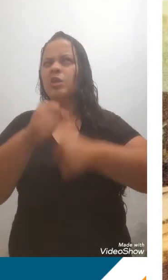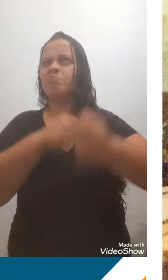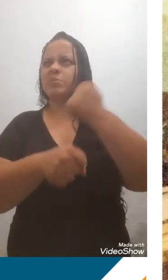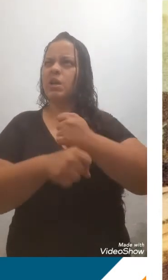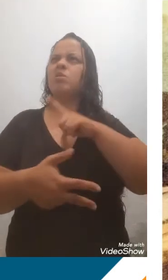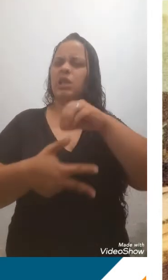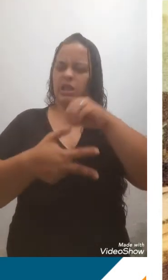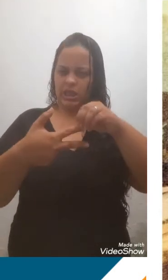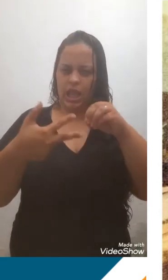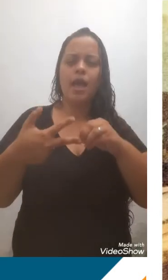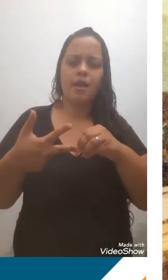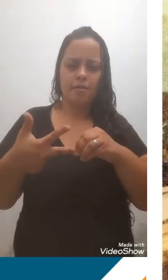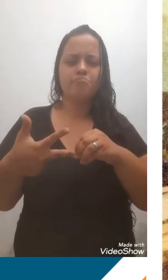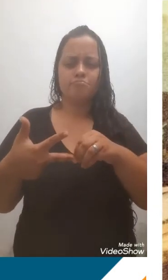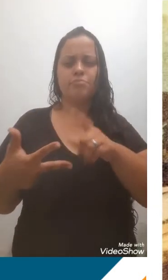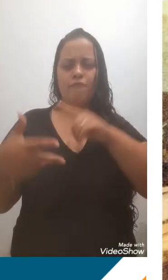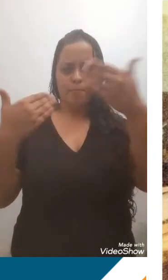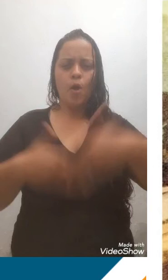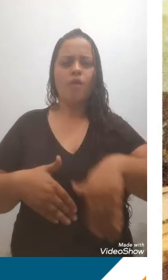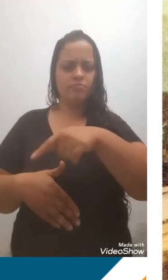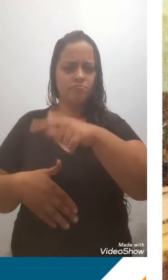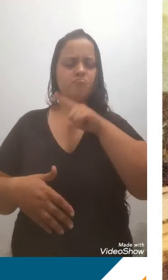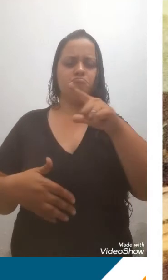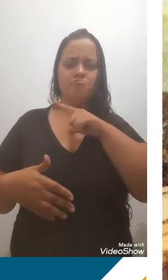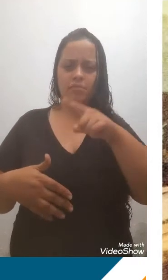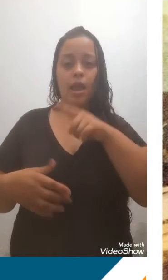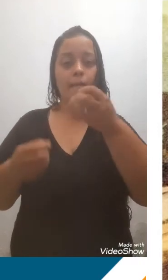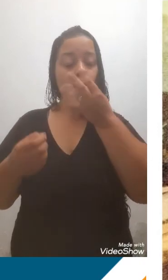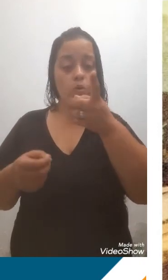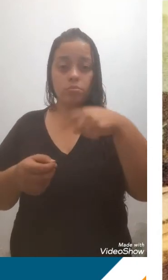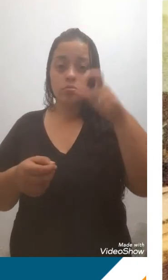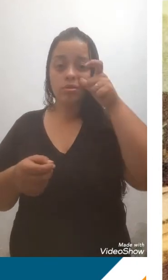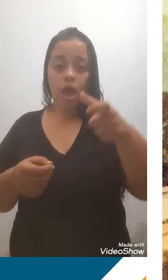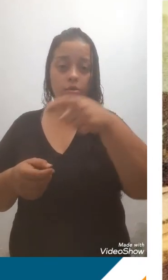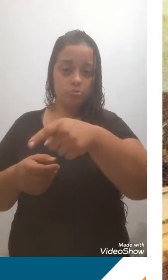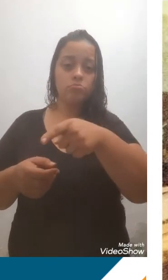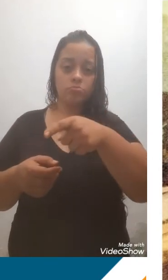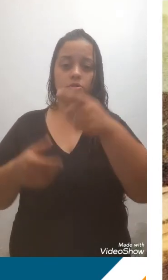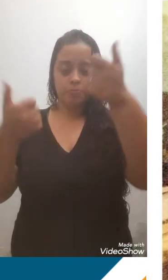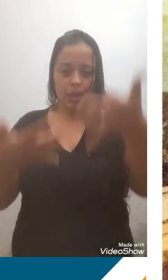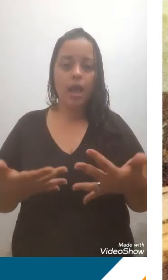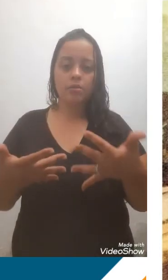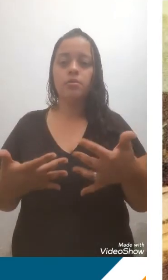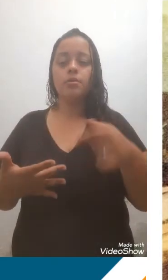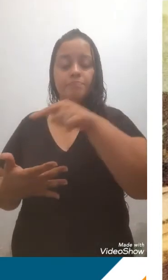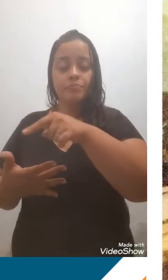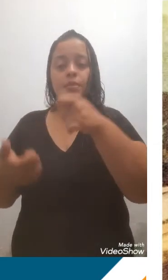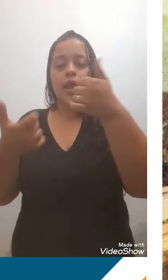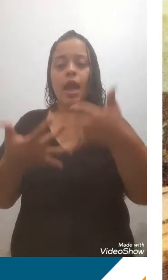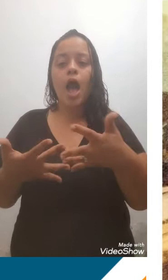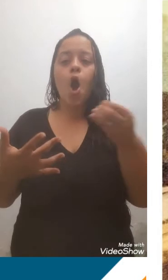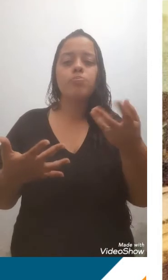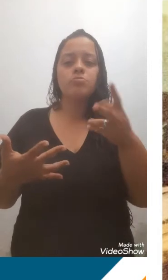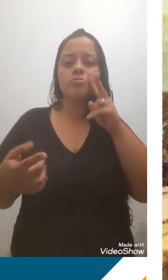passado no Enem, caiu no ano passado no Enem, então a gente precisa ficar atento a essa questão. Essa questão do